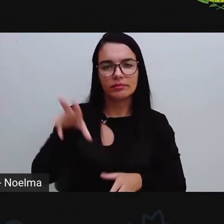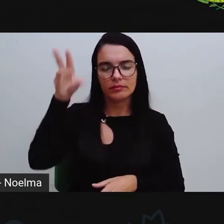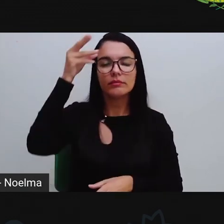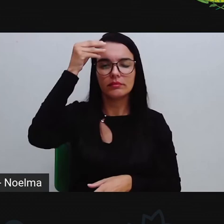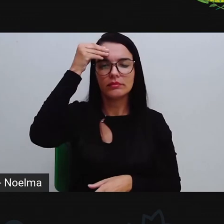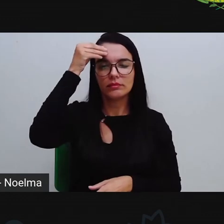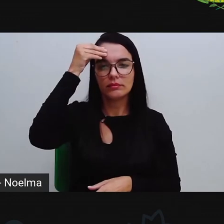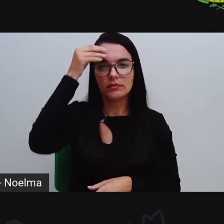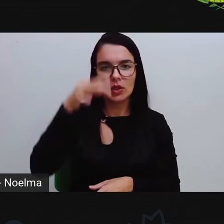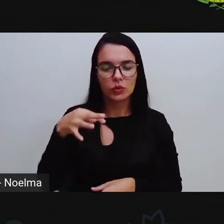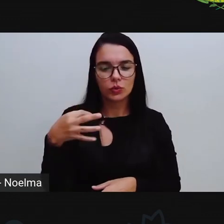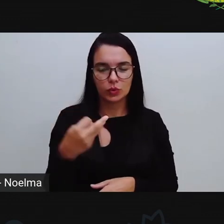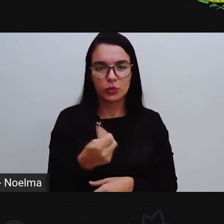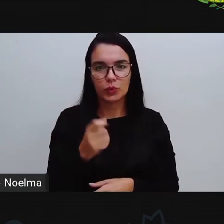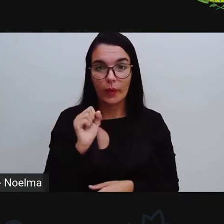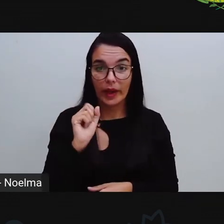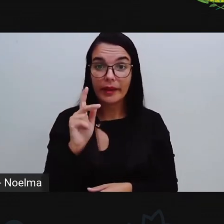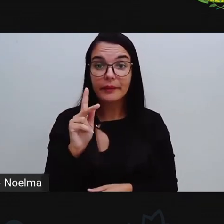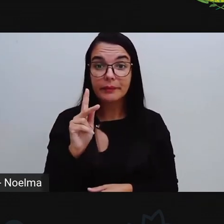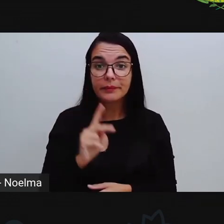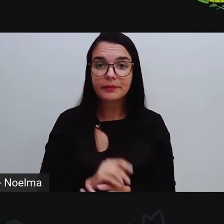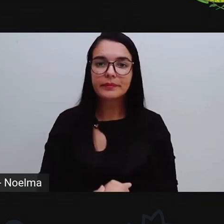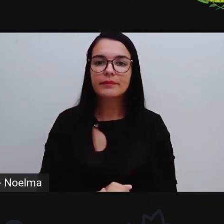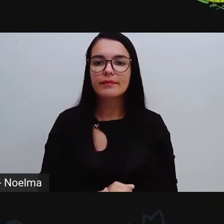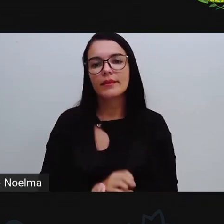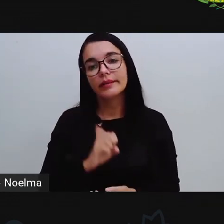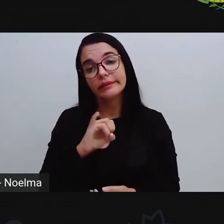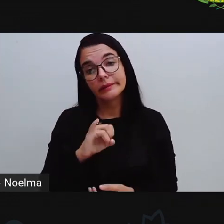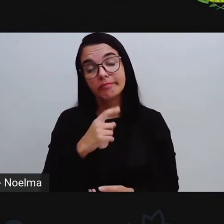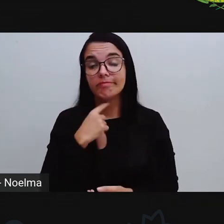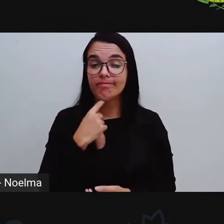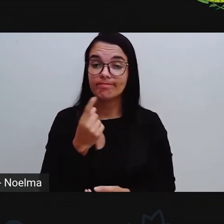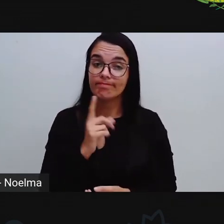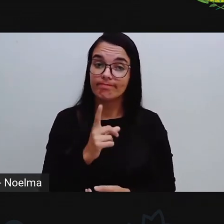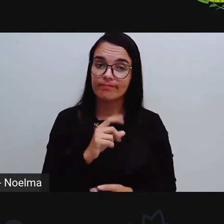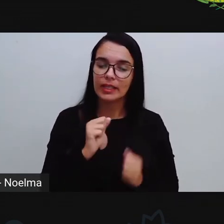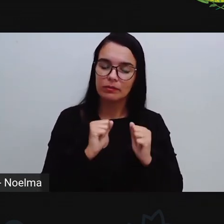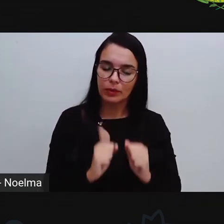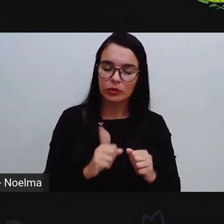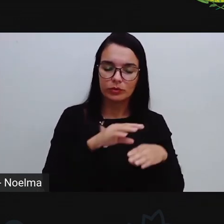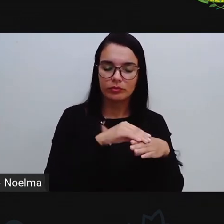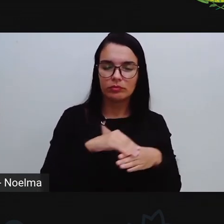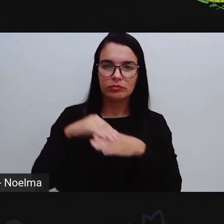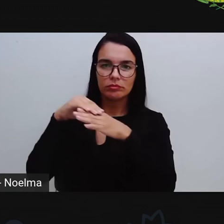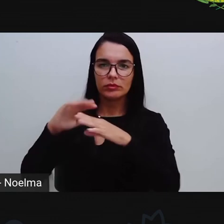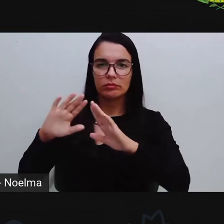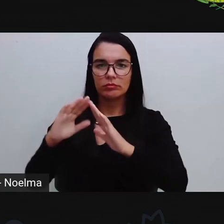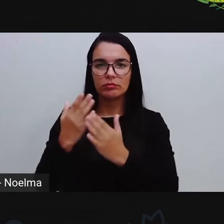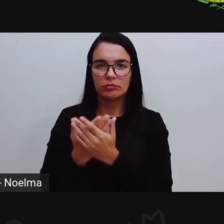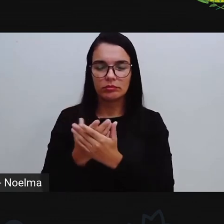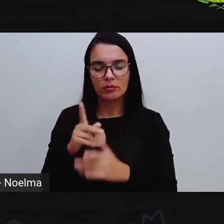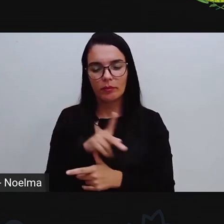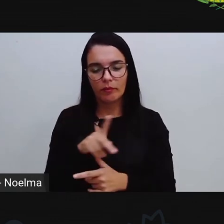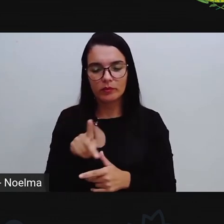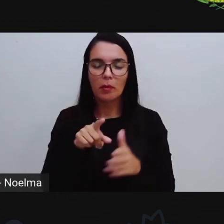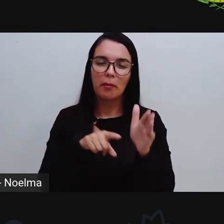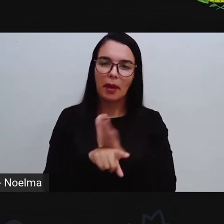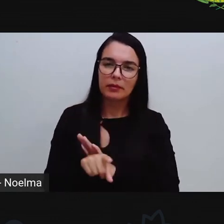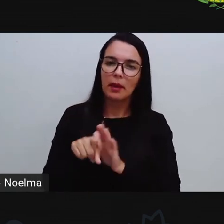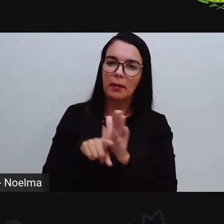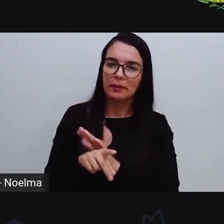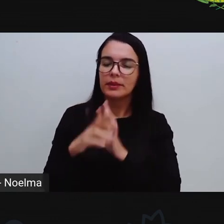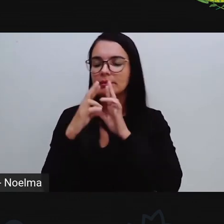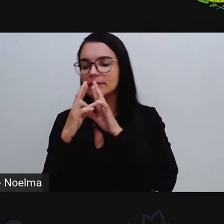vocês possam compreender tudo direitinho certo se mesmo assim não conseguir vocês vão até o professor ou a